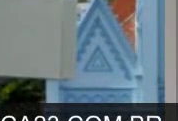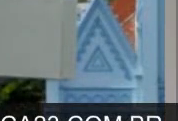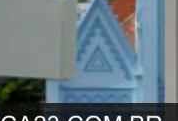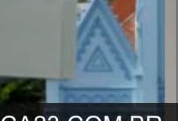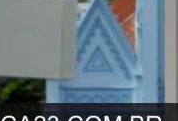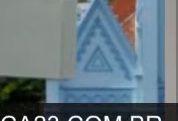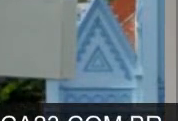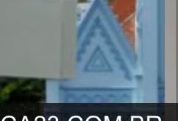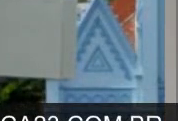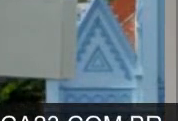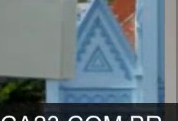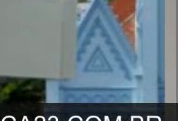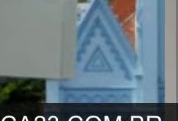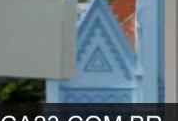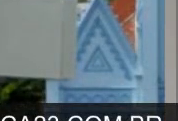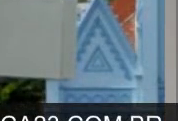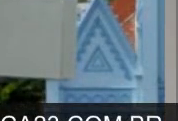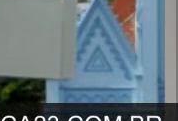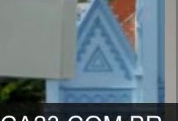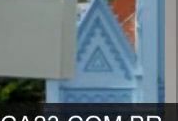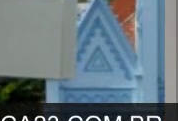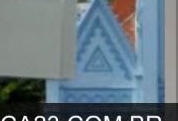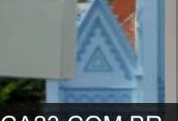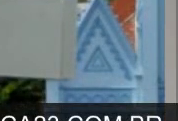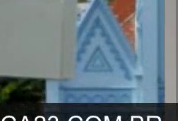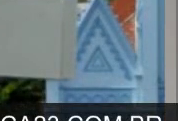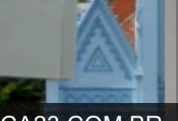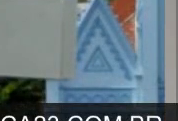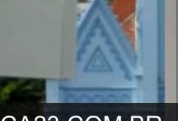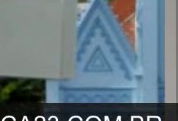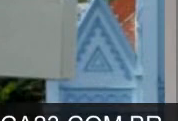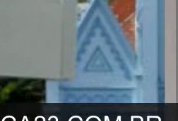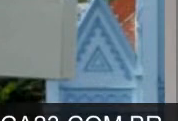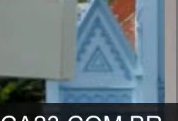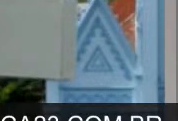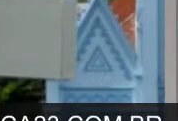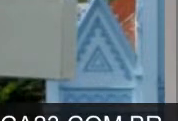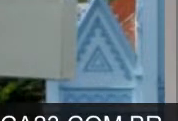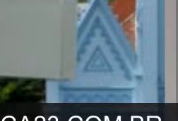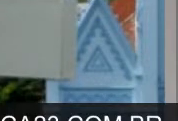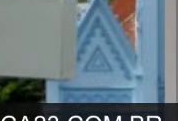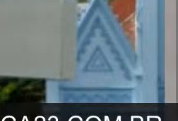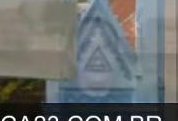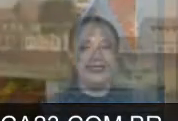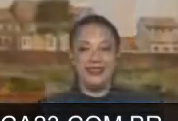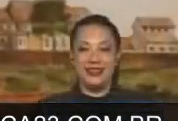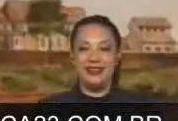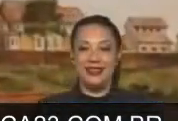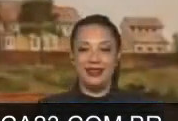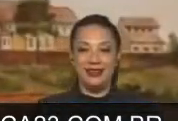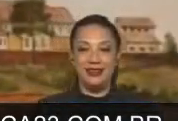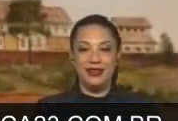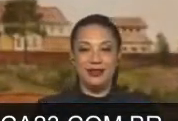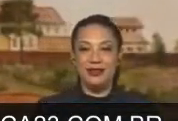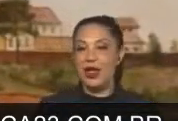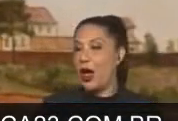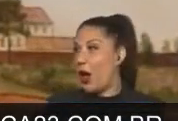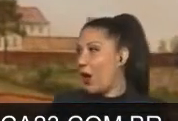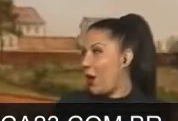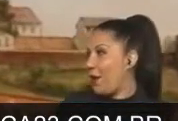extremamente importantes que marcam toda essa trajetória da independência do país. Vamos ver.